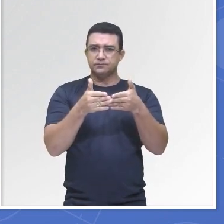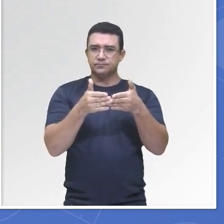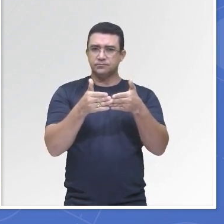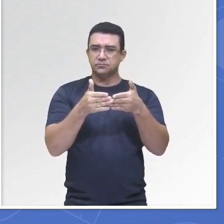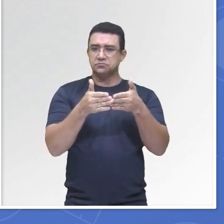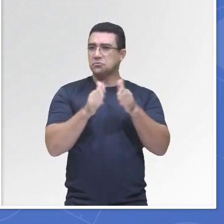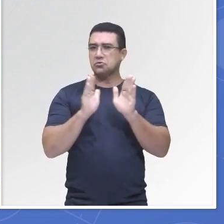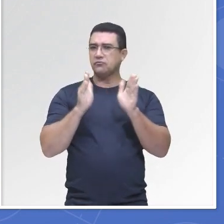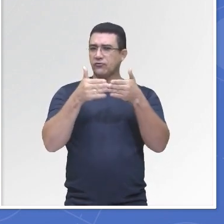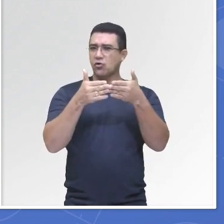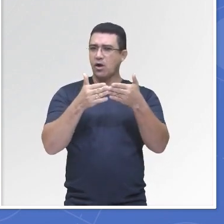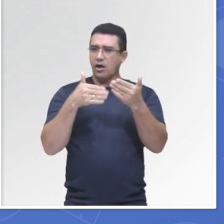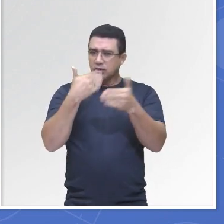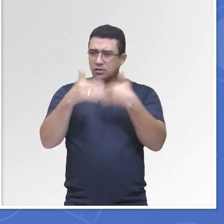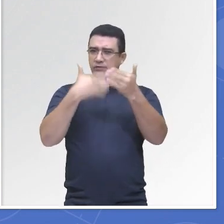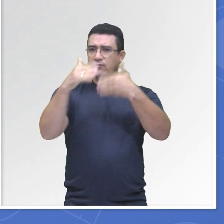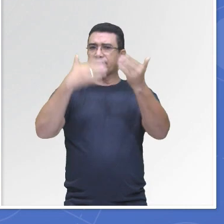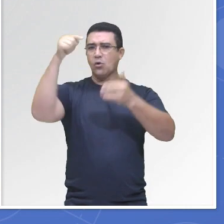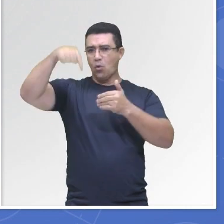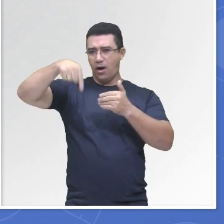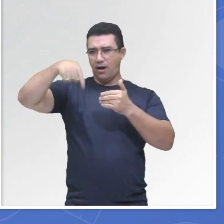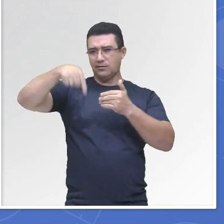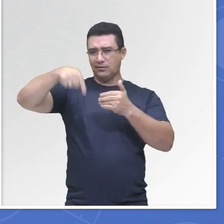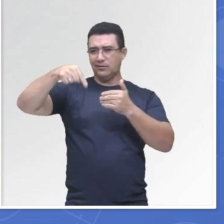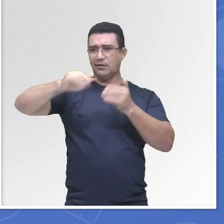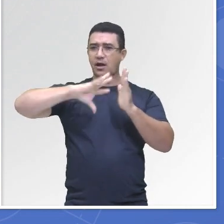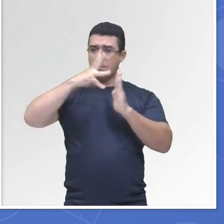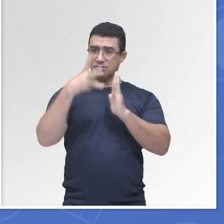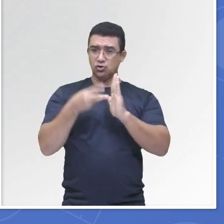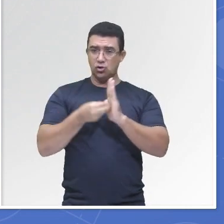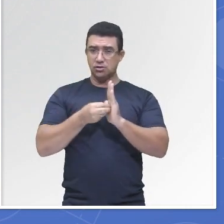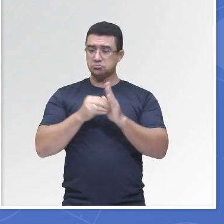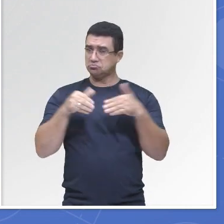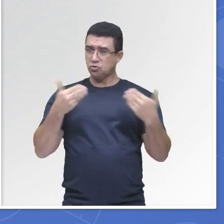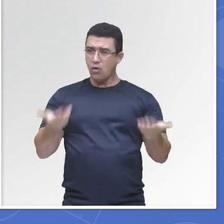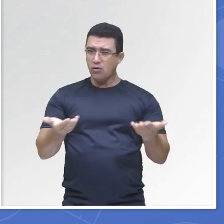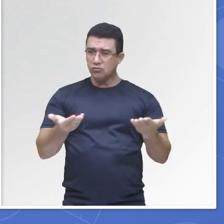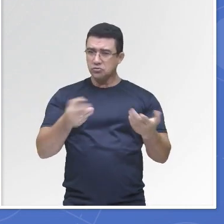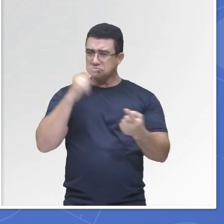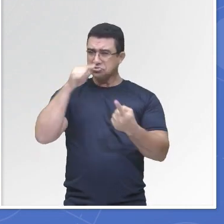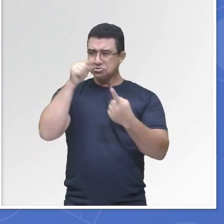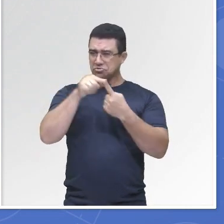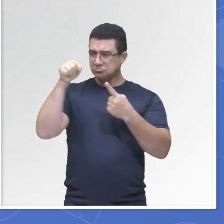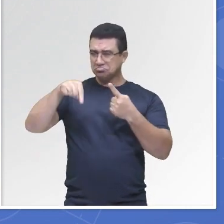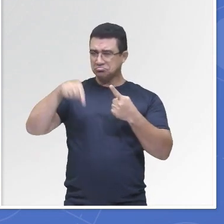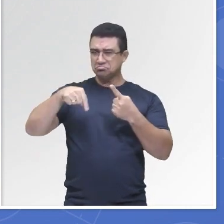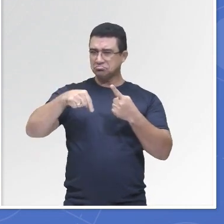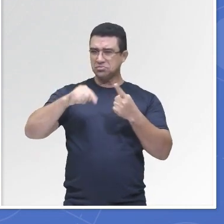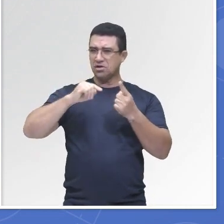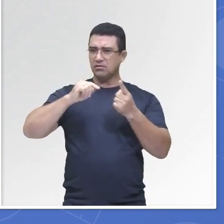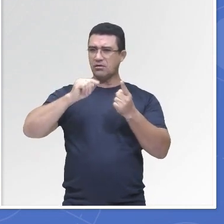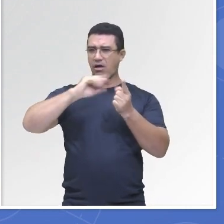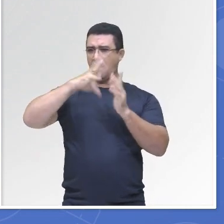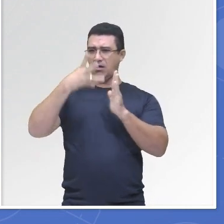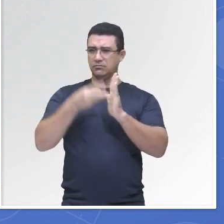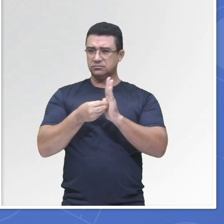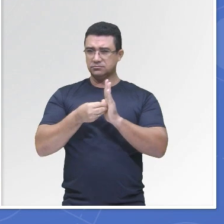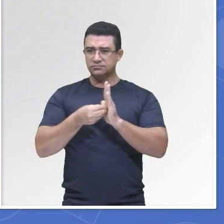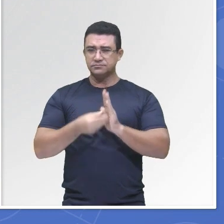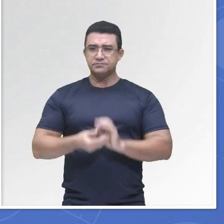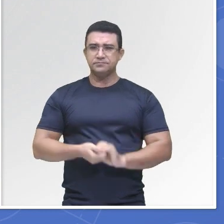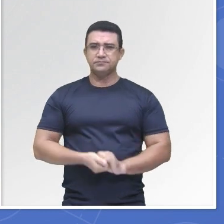Que função eles desenvolveram aqui na Amazônia? Qual foi essa